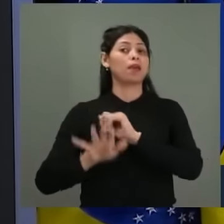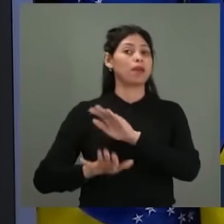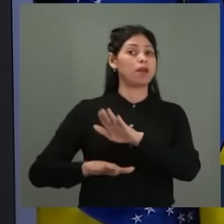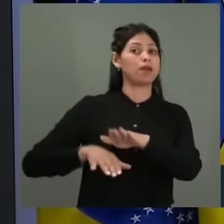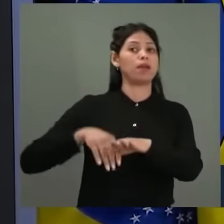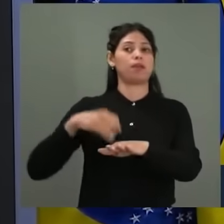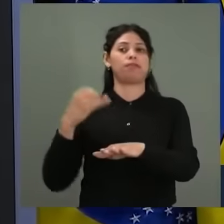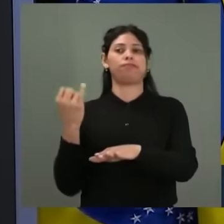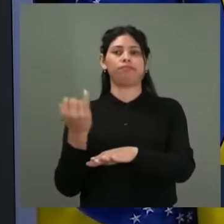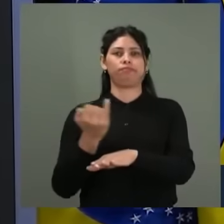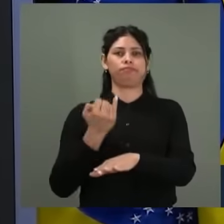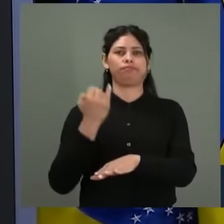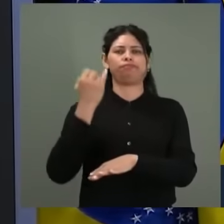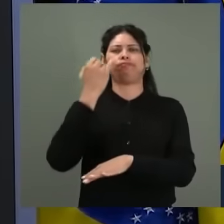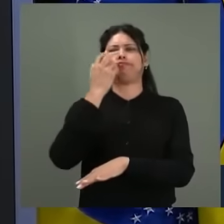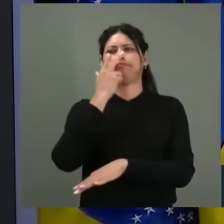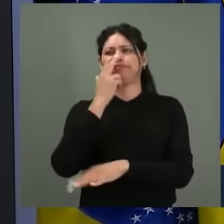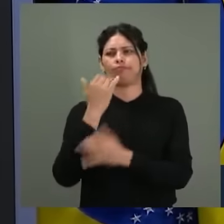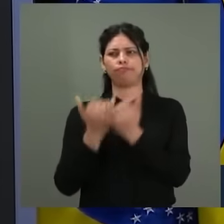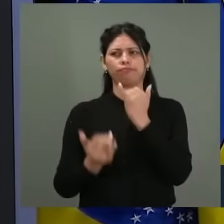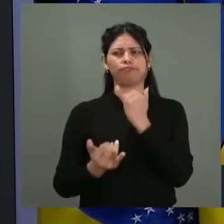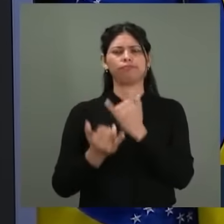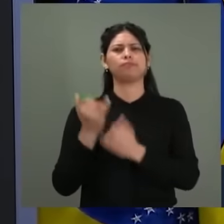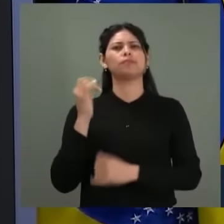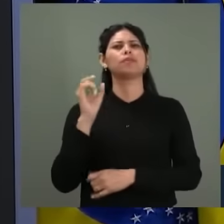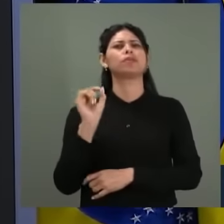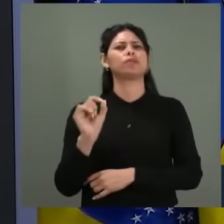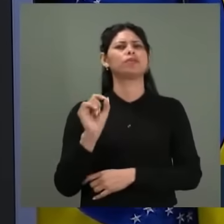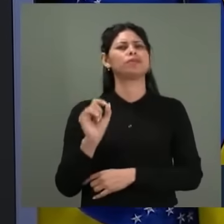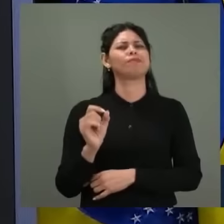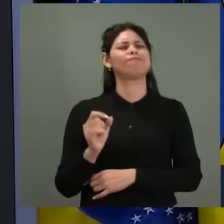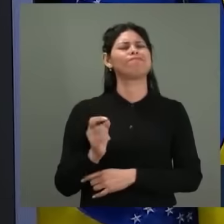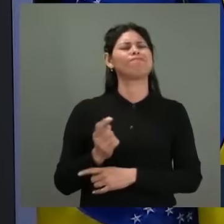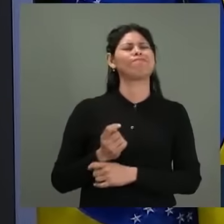ser um passo que estava